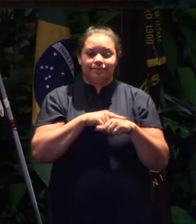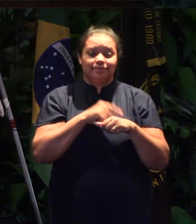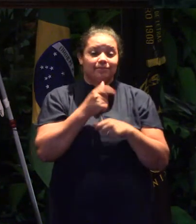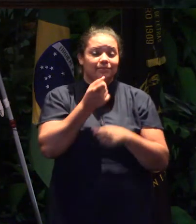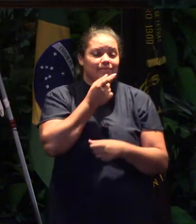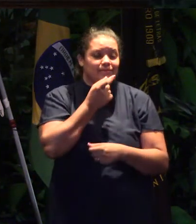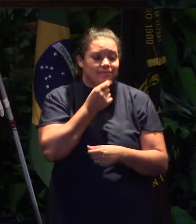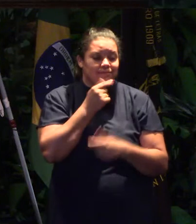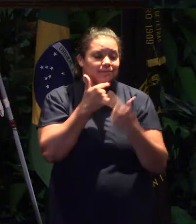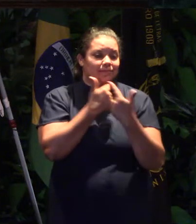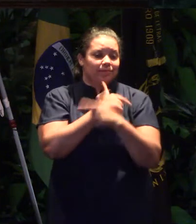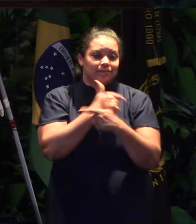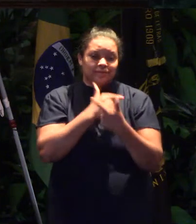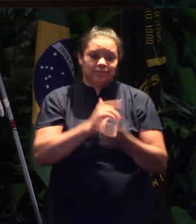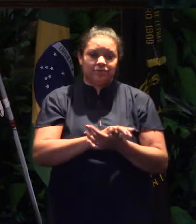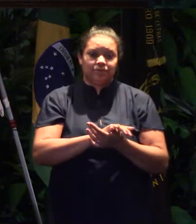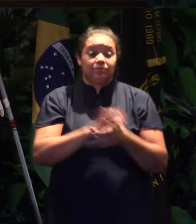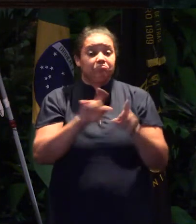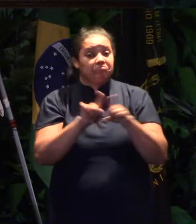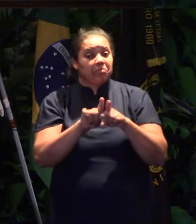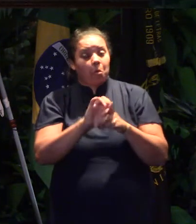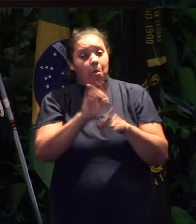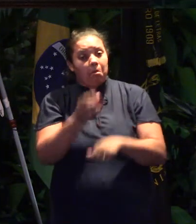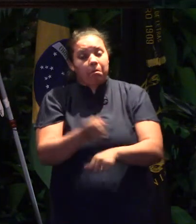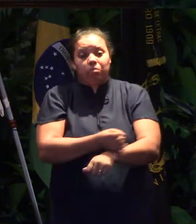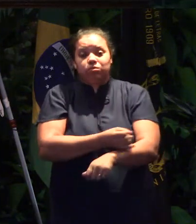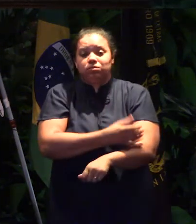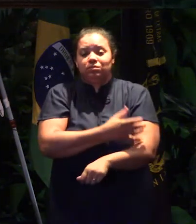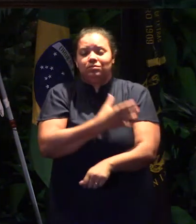hilariantes, se puder trazer alguma emoção também,